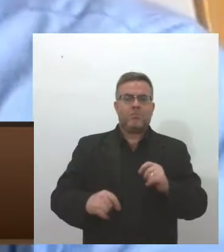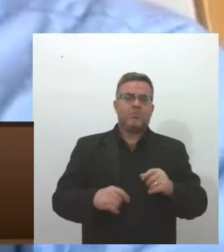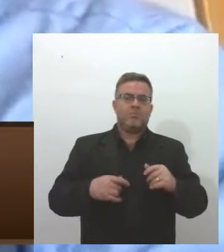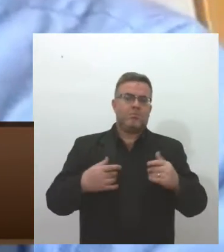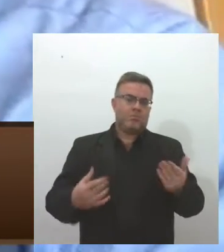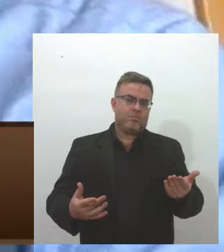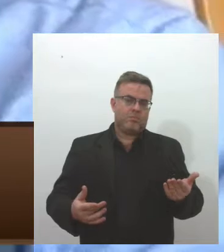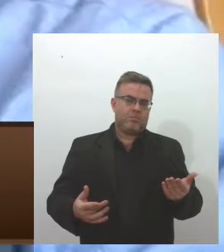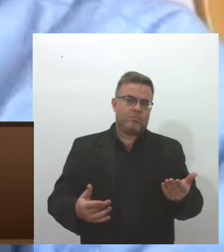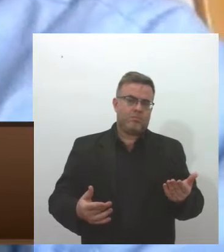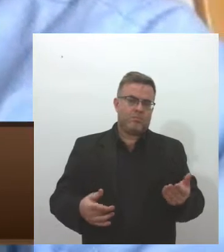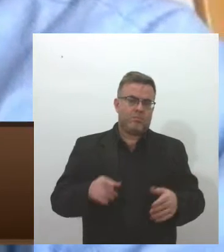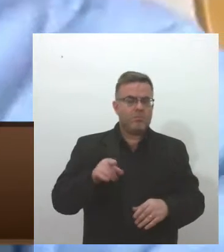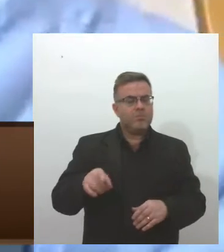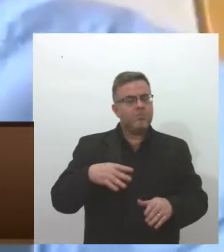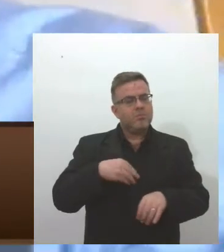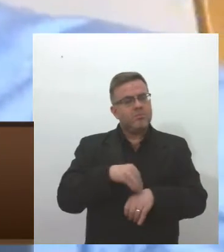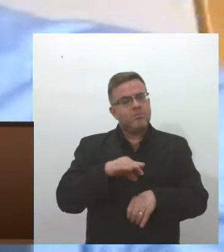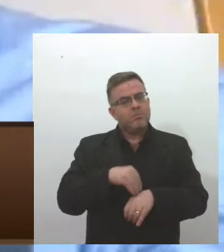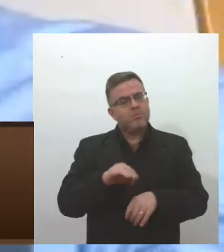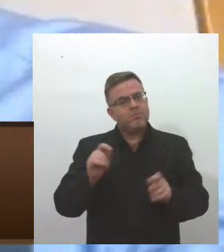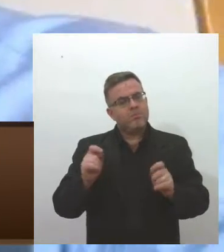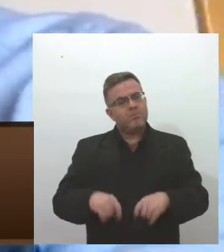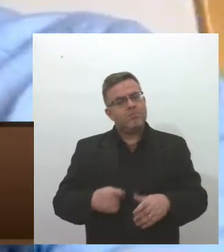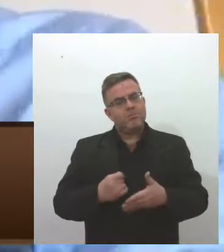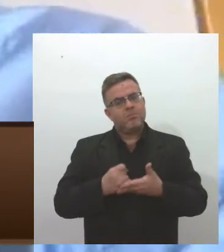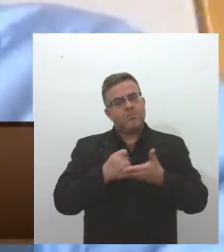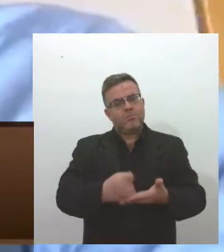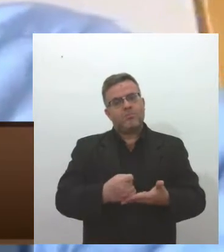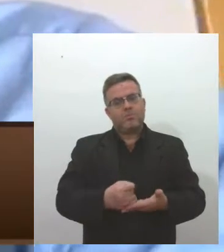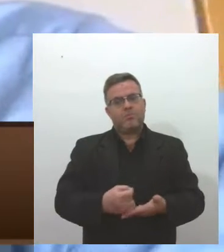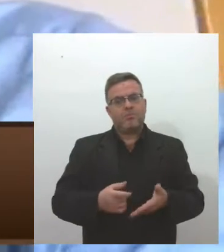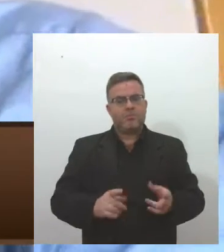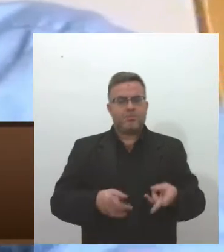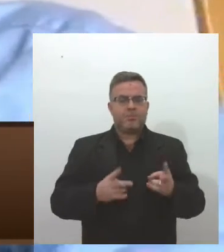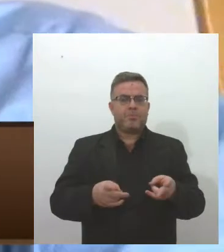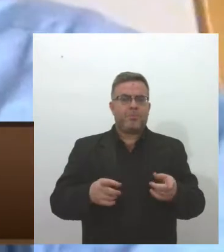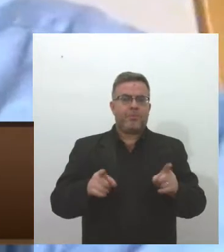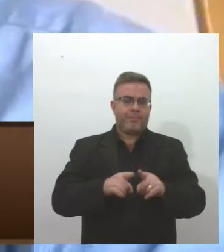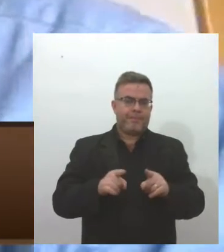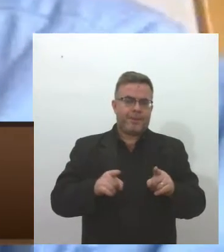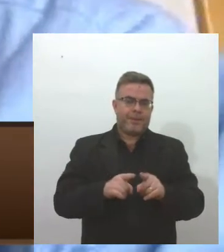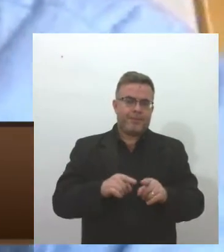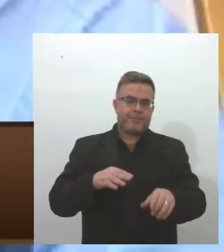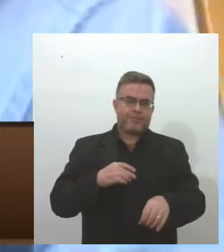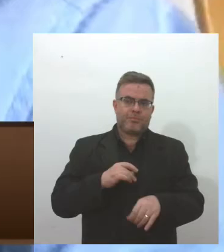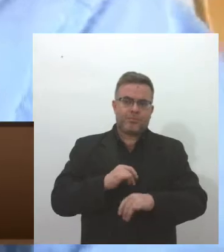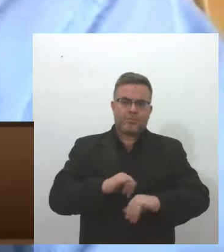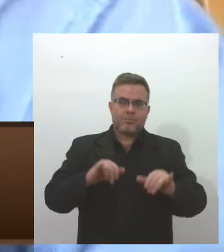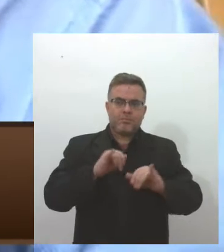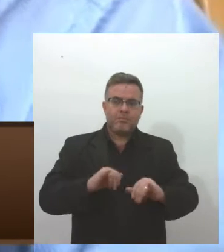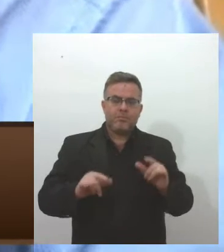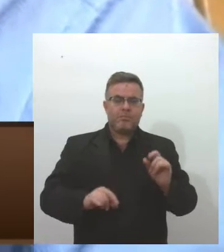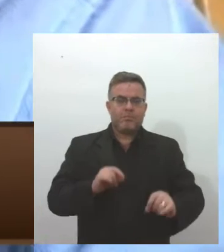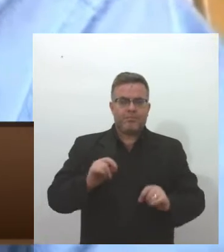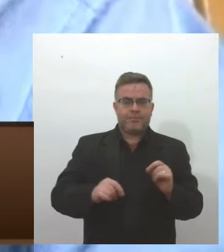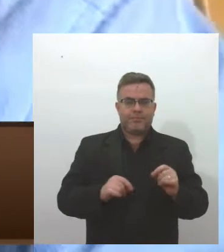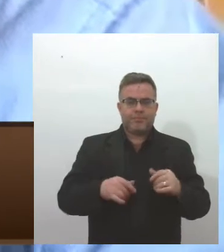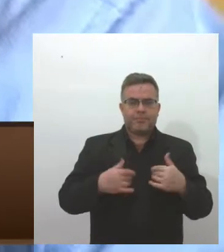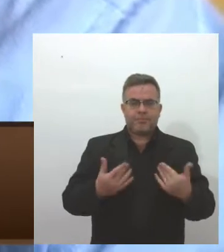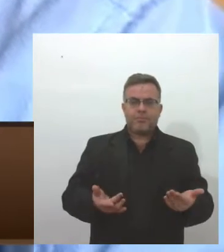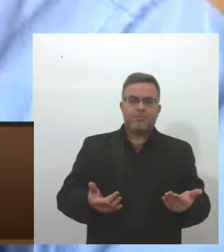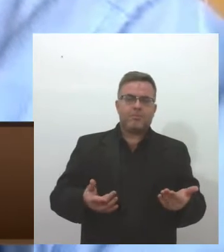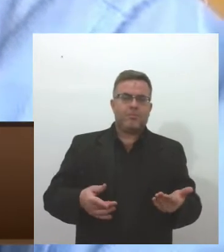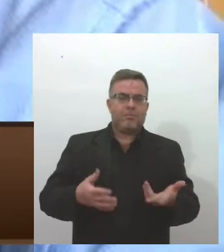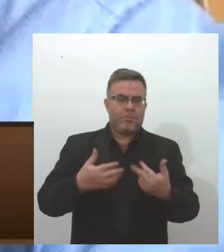que essas informações, elas nos ajudam, mas muitas dessas informações que estão corretas, elas estão sendo